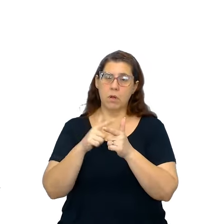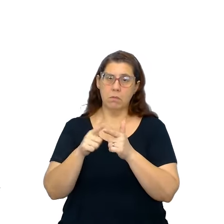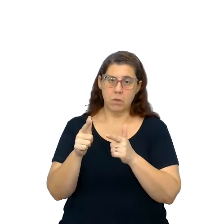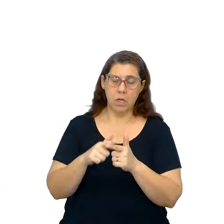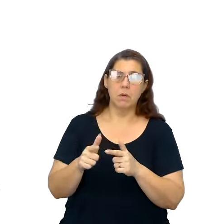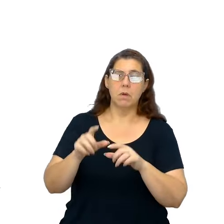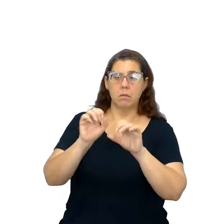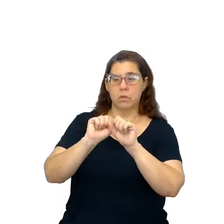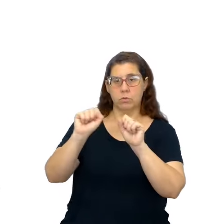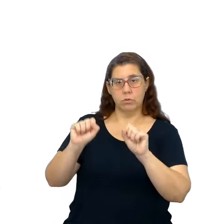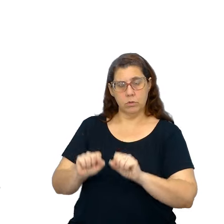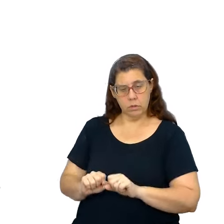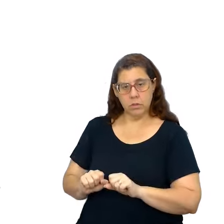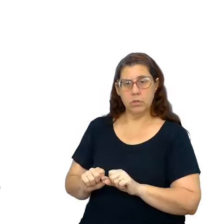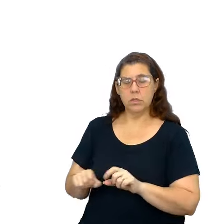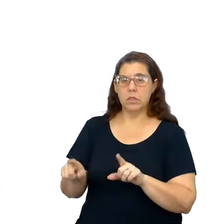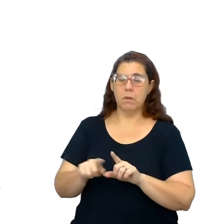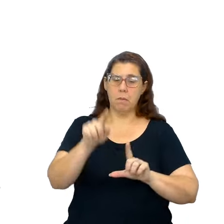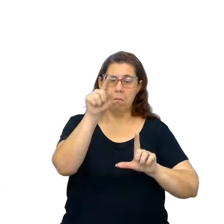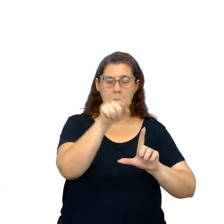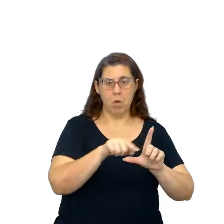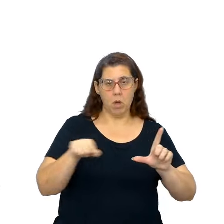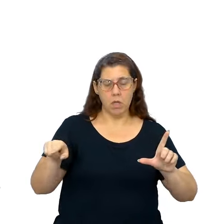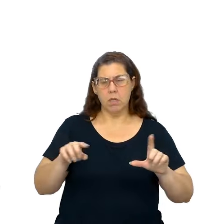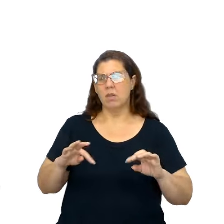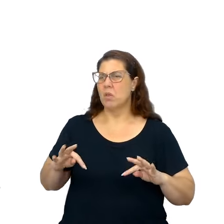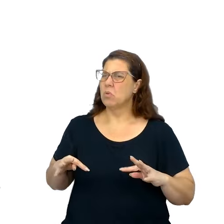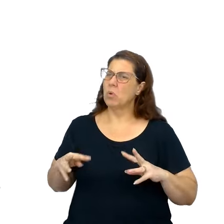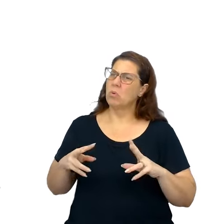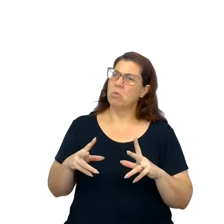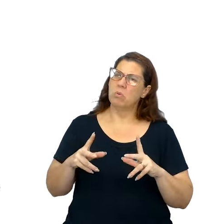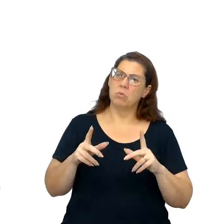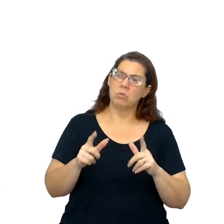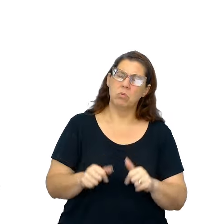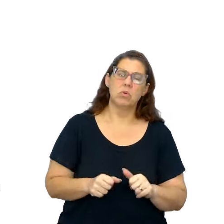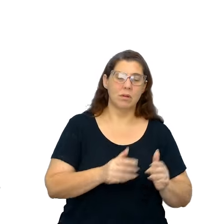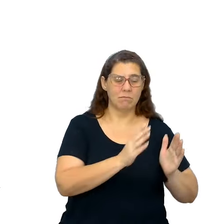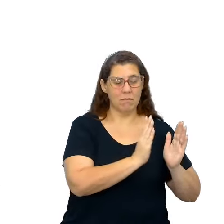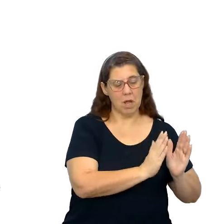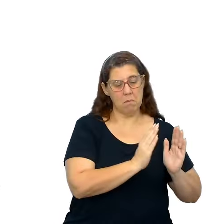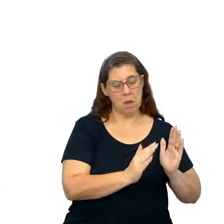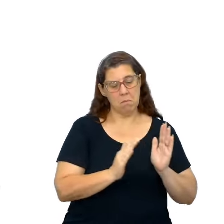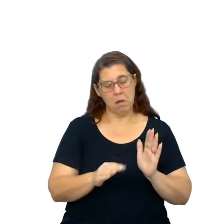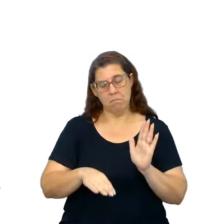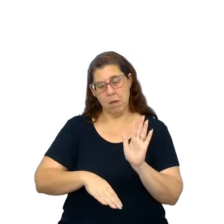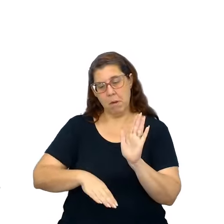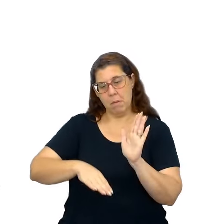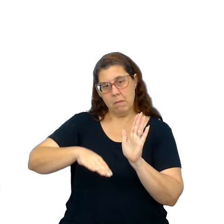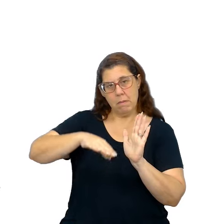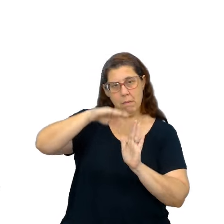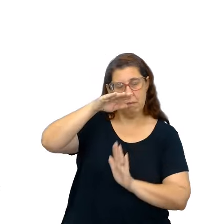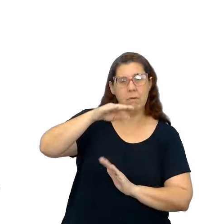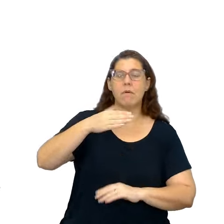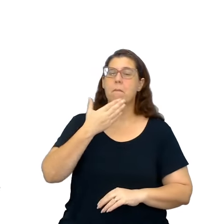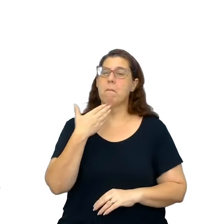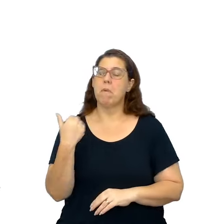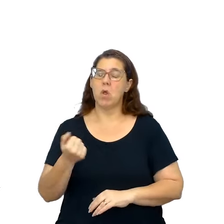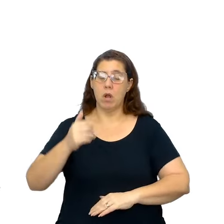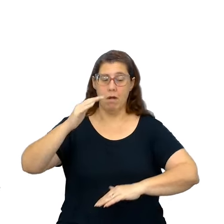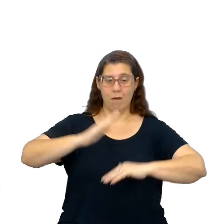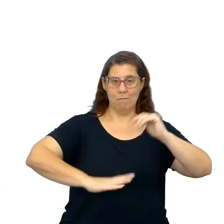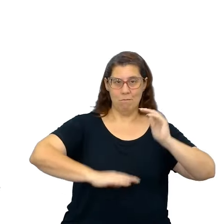de sistemas com o plano cartesiano. Então, tem todo um movimento gradativo onde ele vai, né, aprofundando dentro da